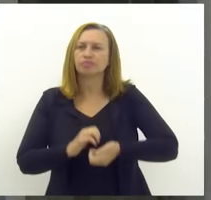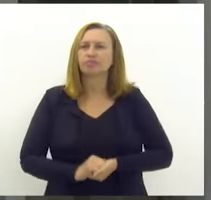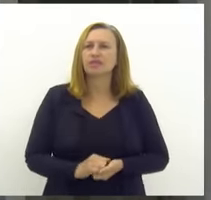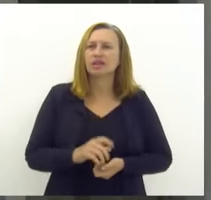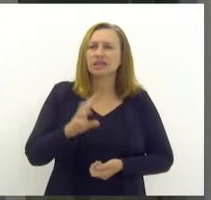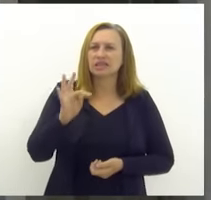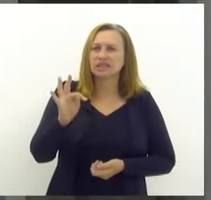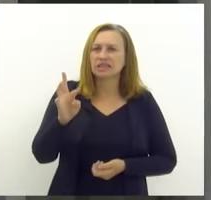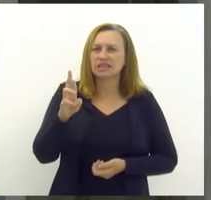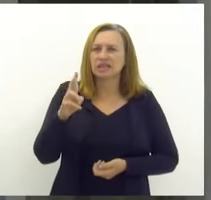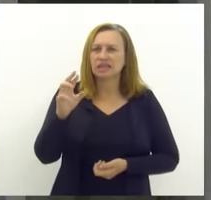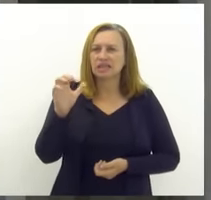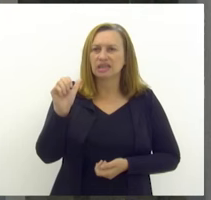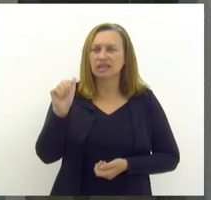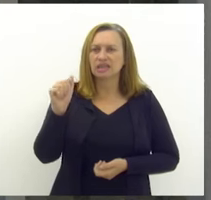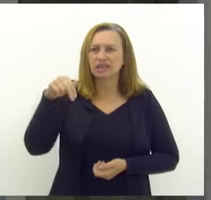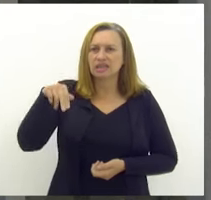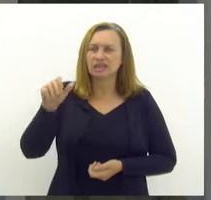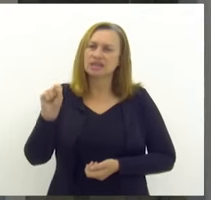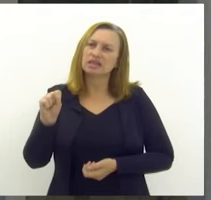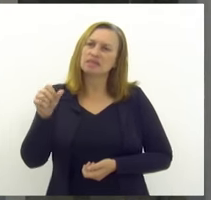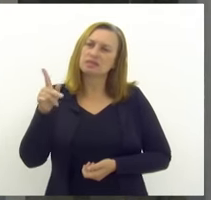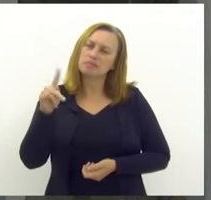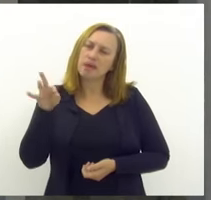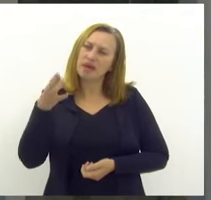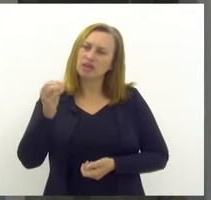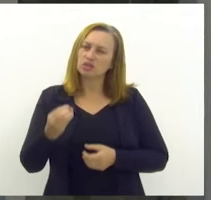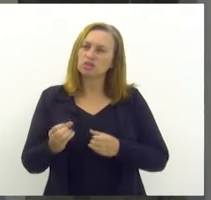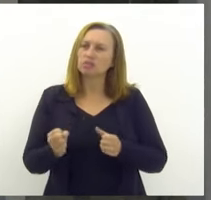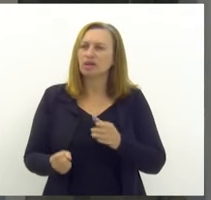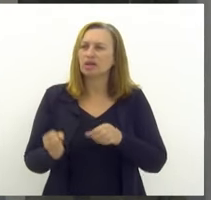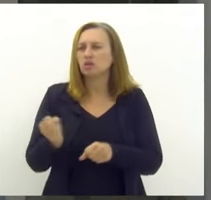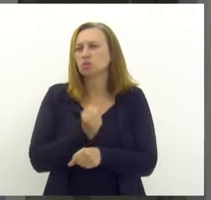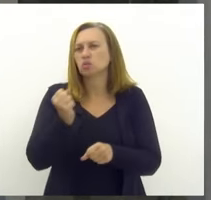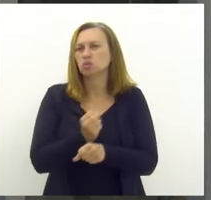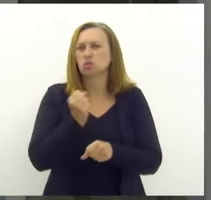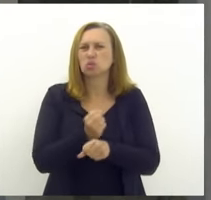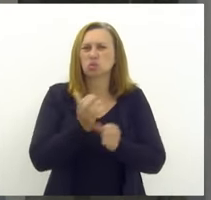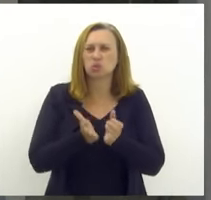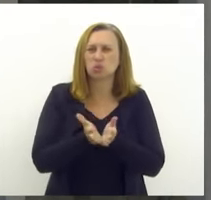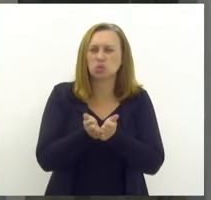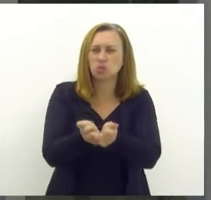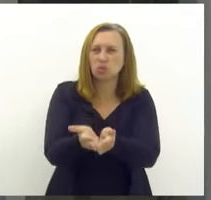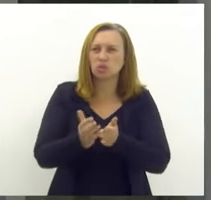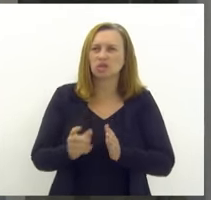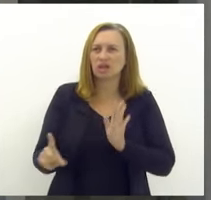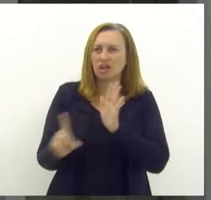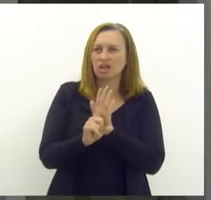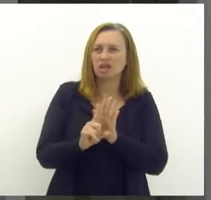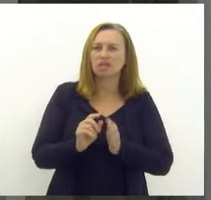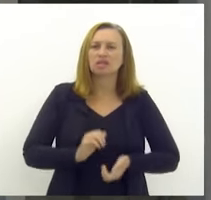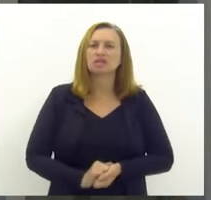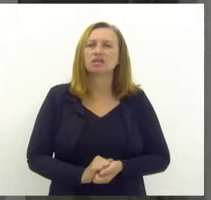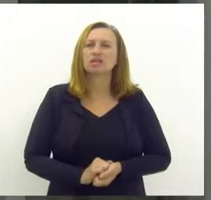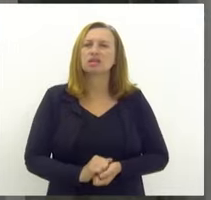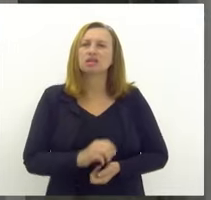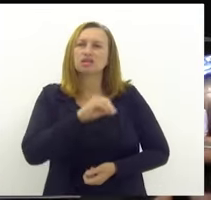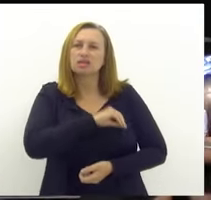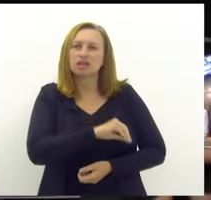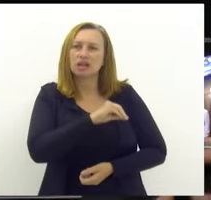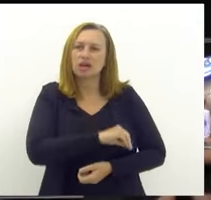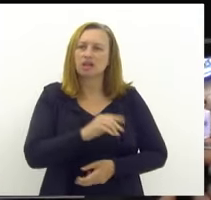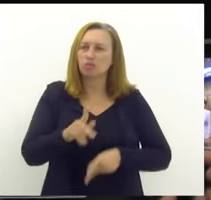Transpetro pra gente construir navios respeitar a lei do conteúdo nacional para gerar emprego e riqueza pro nosso